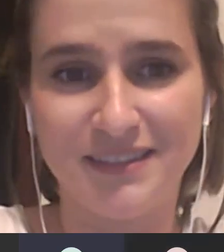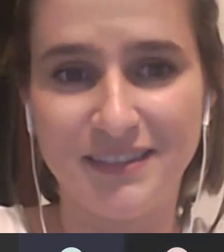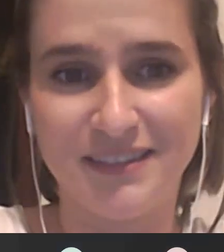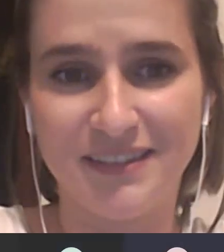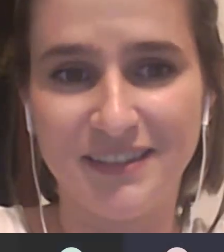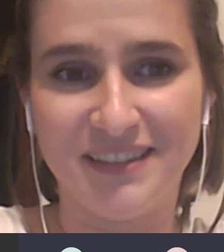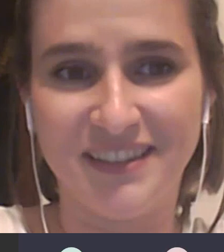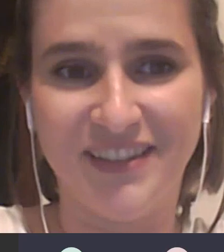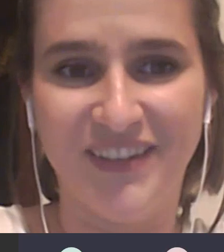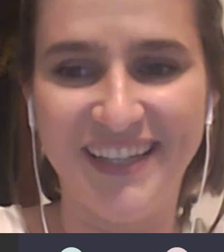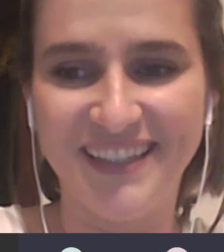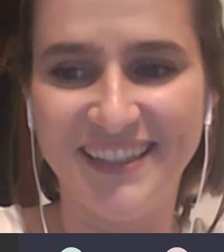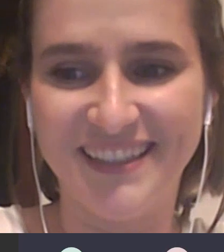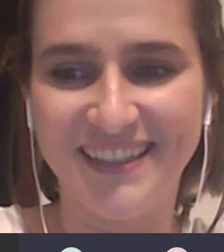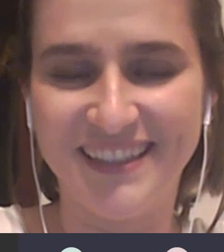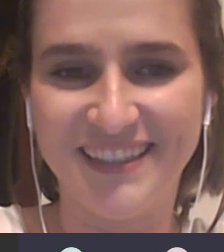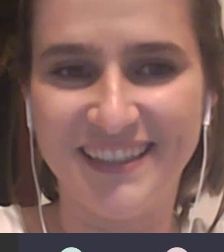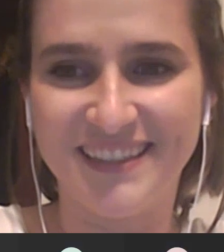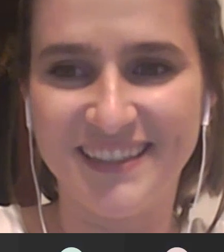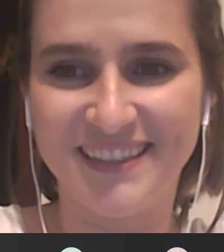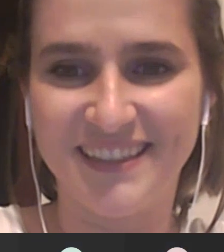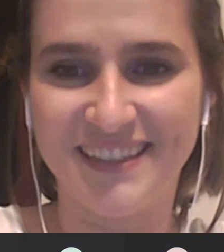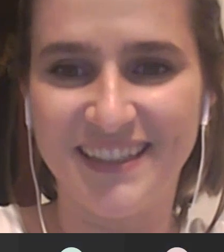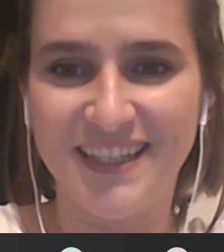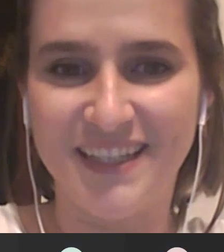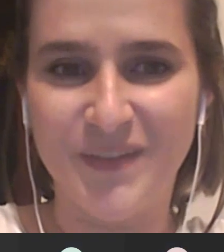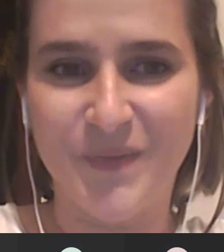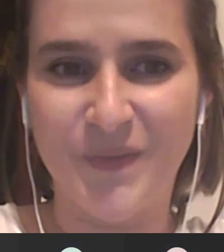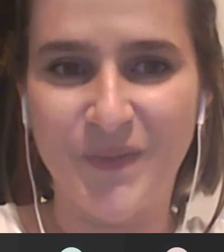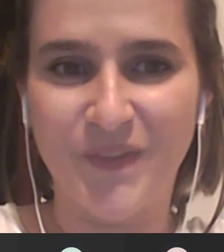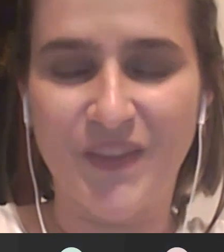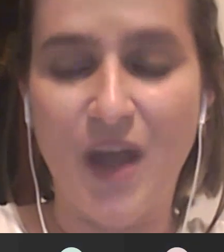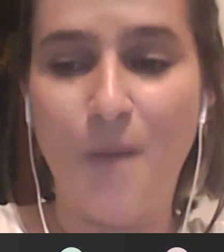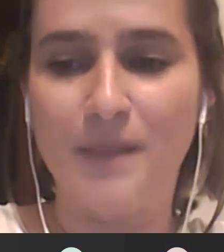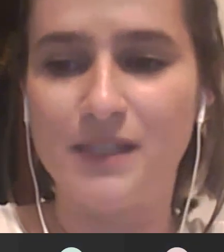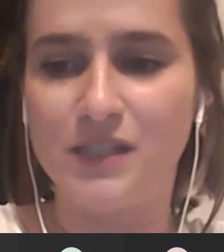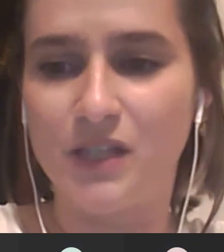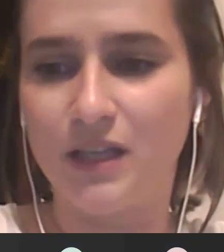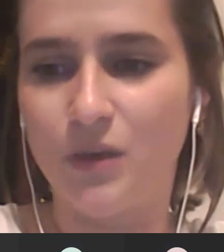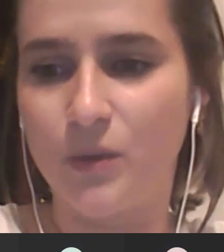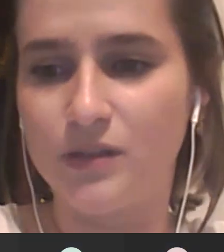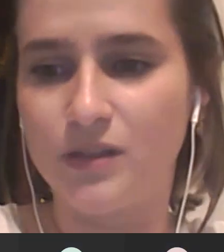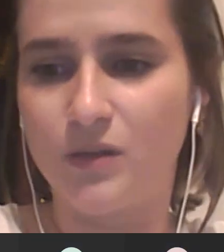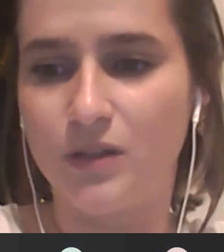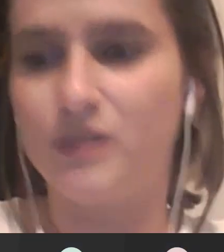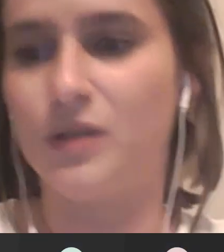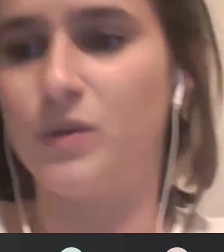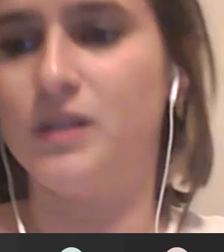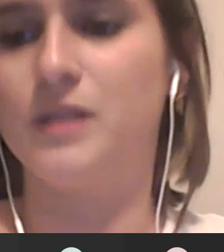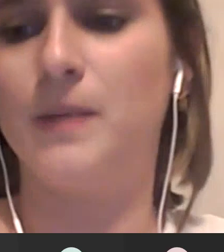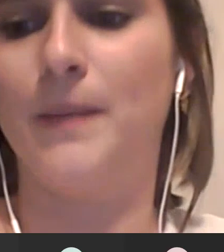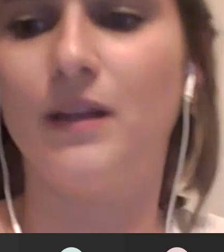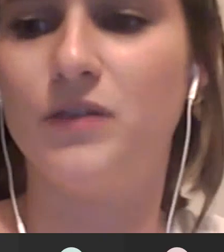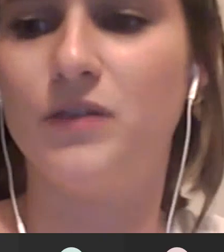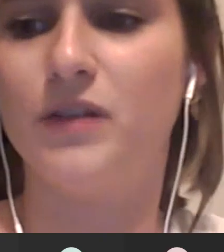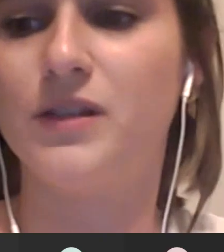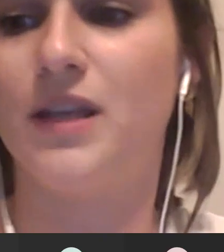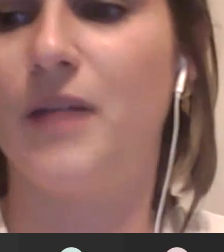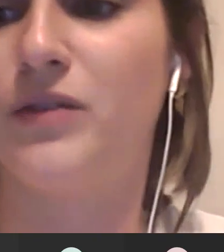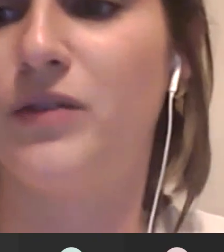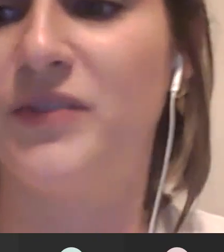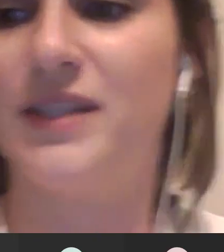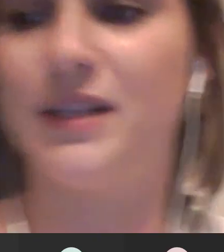tá? Oi? Aqui no teu lanche, ó. Não, mas vocês fiquem tranquilos que quando nossa cozinha experimental